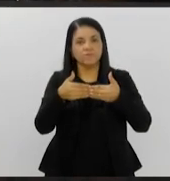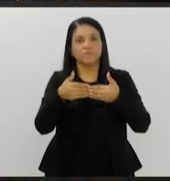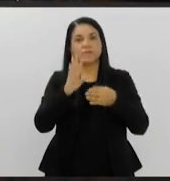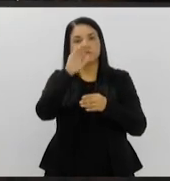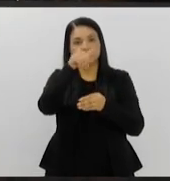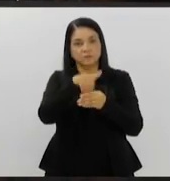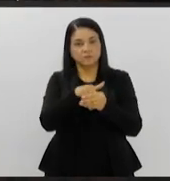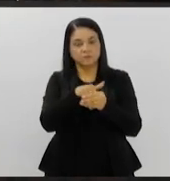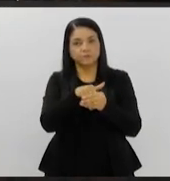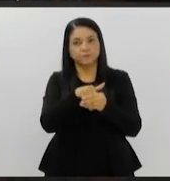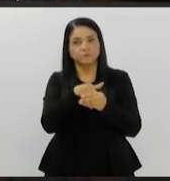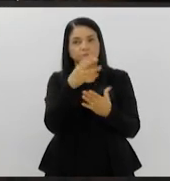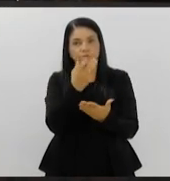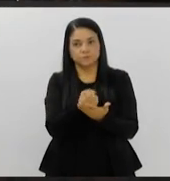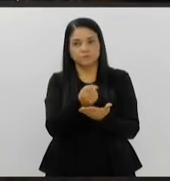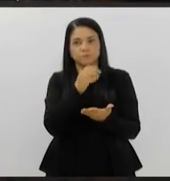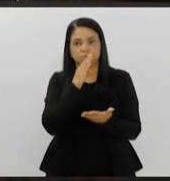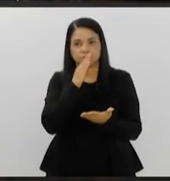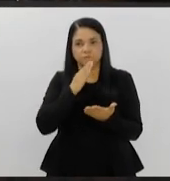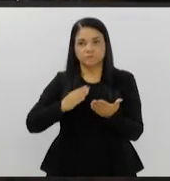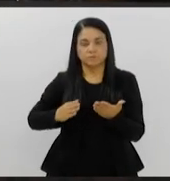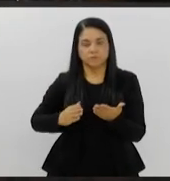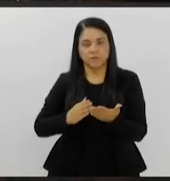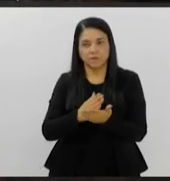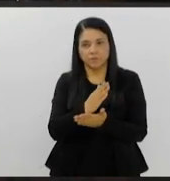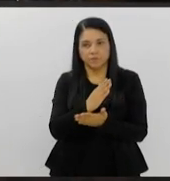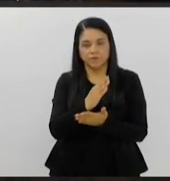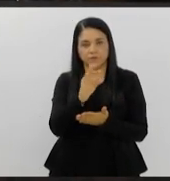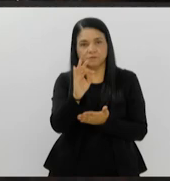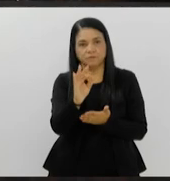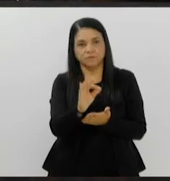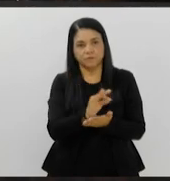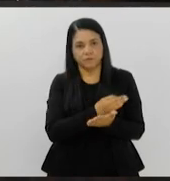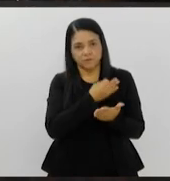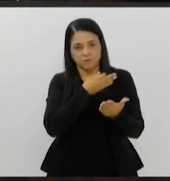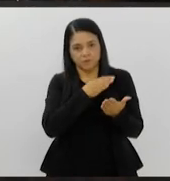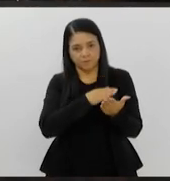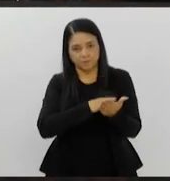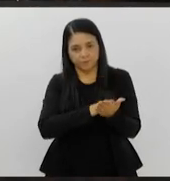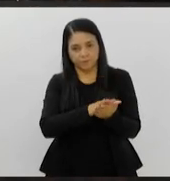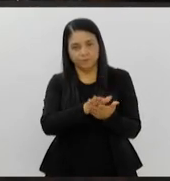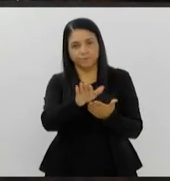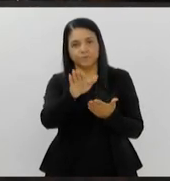Em votação, senhores que aprovam, permaneçam como estão. Aprovado,